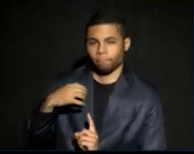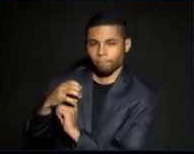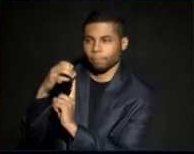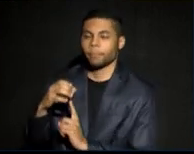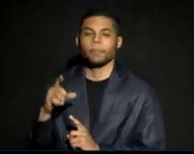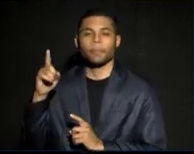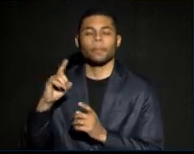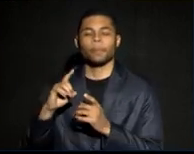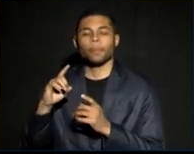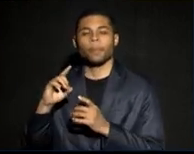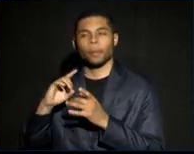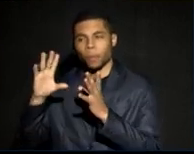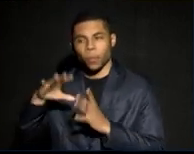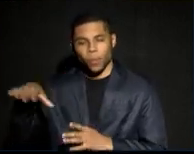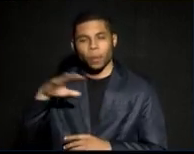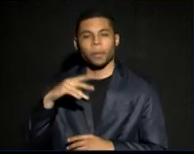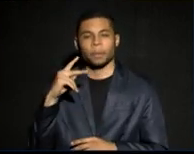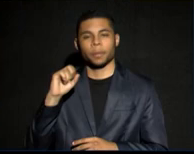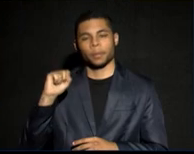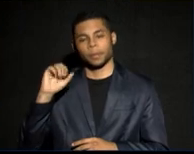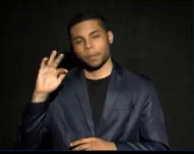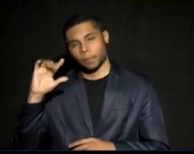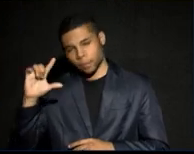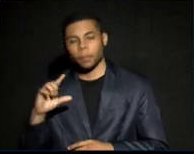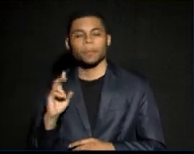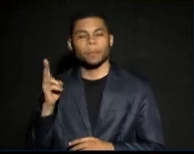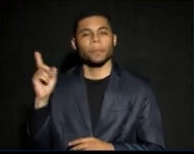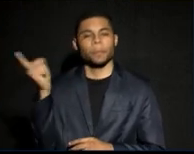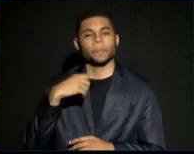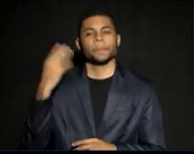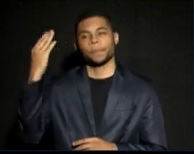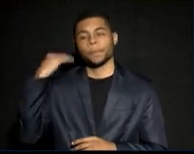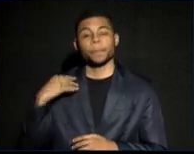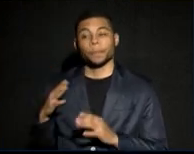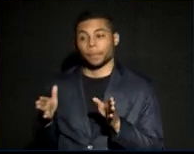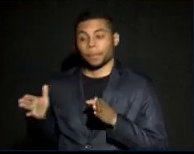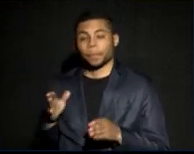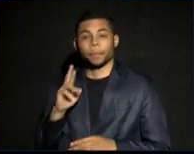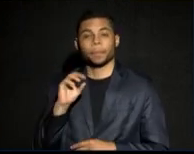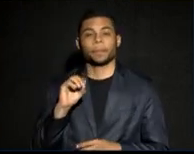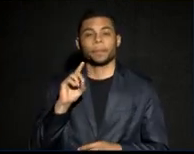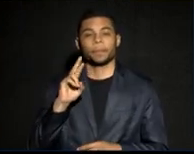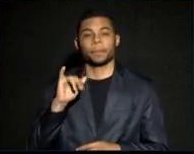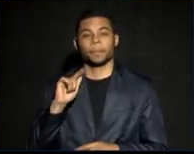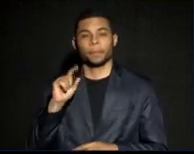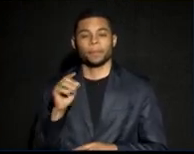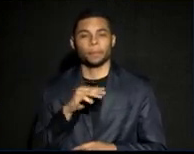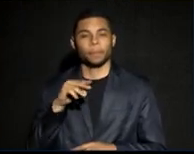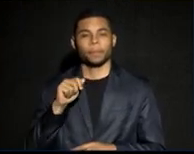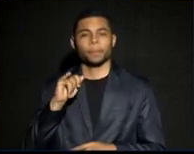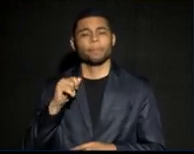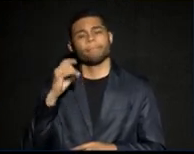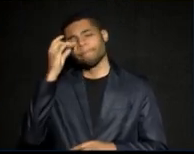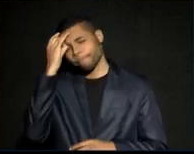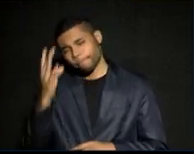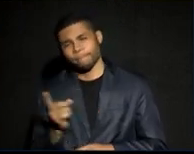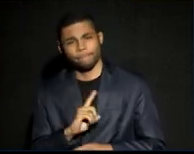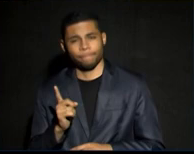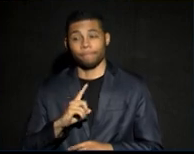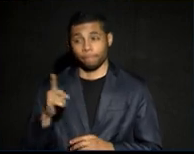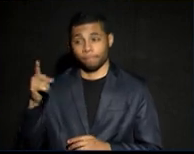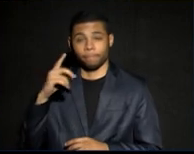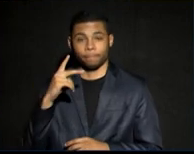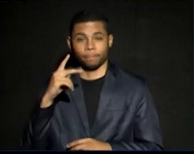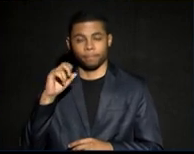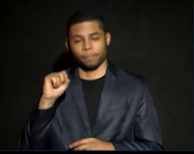Democratas ao antigo PFL participei da Juventude Liberal na minha época na época do Rodrigo Maia não era fácil se filiar ao psl